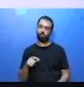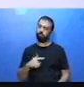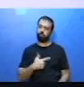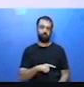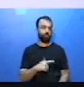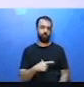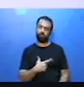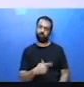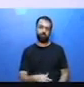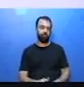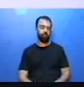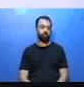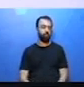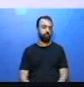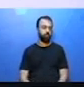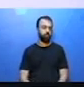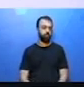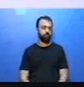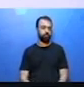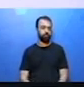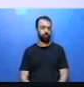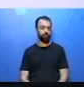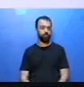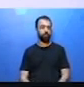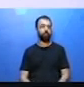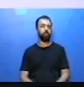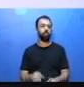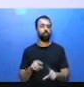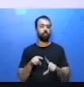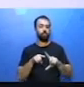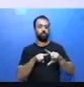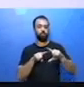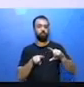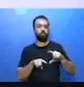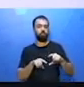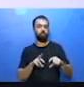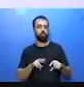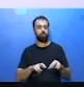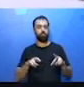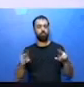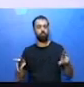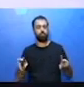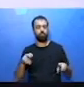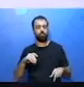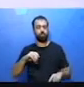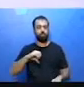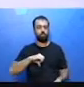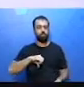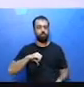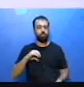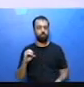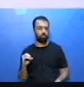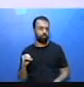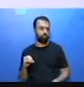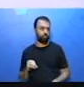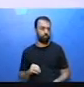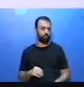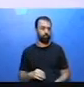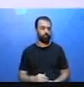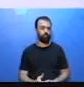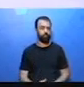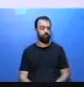certo? Então, são ângulos diferentes de 90 graus e os lados têm o mesmo tamanho.